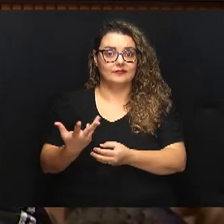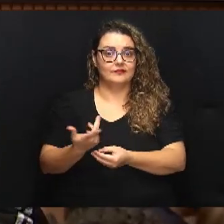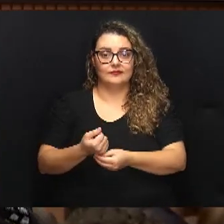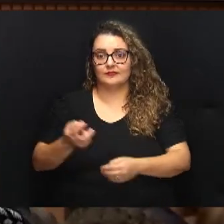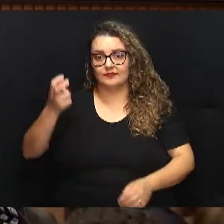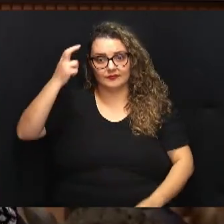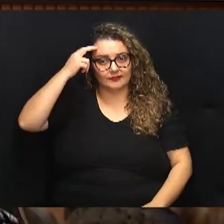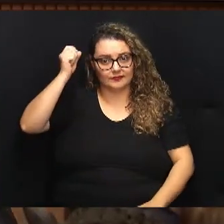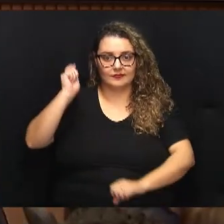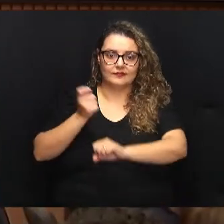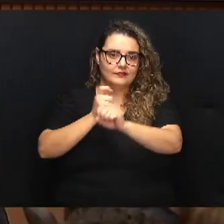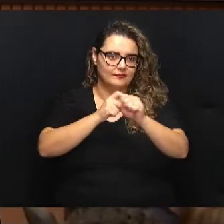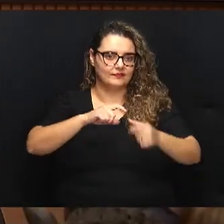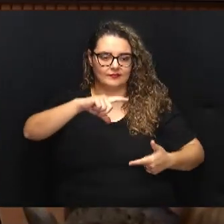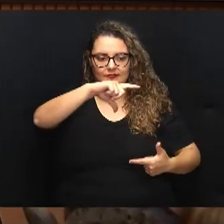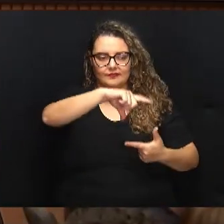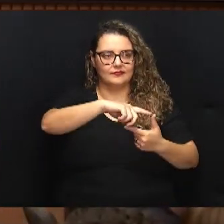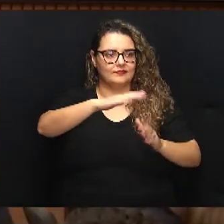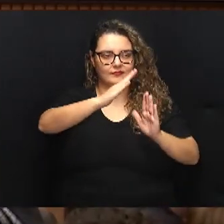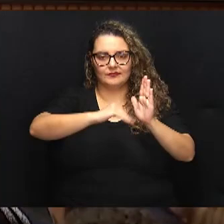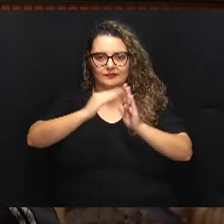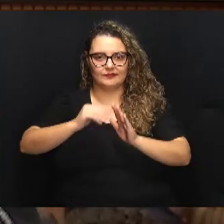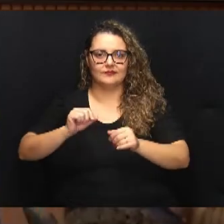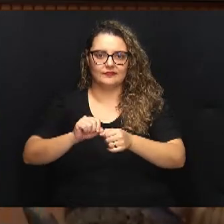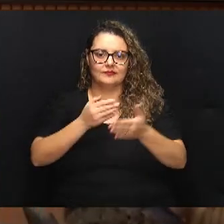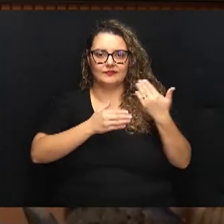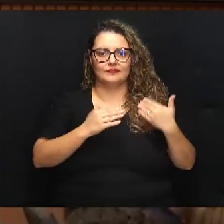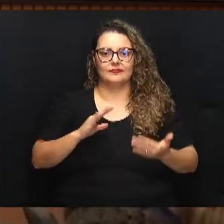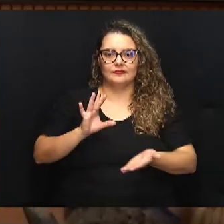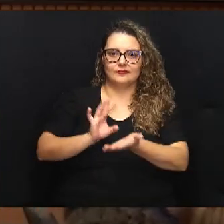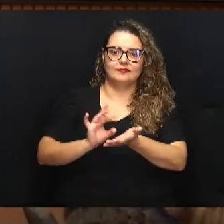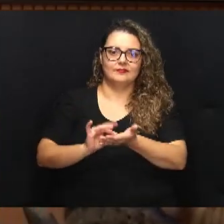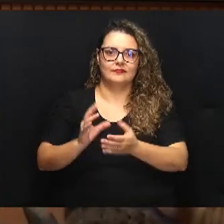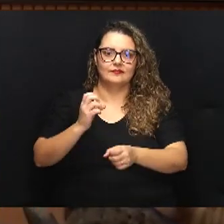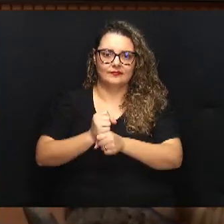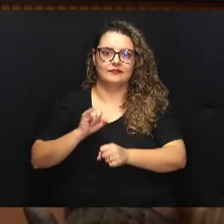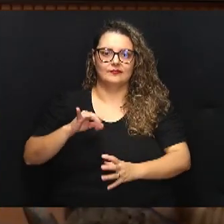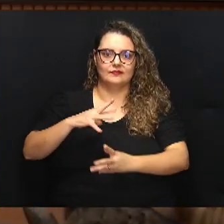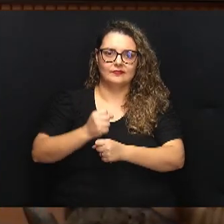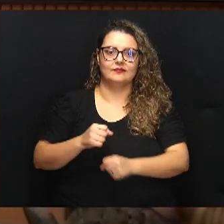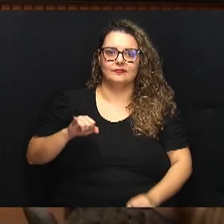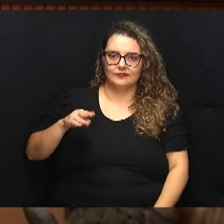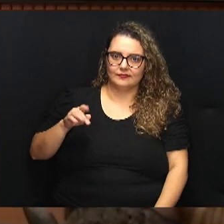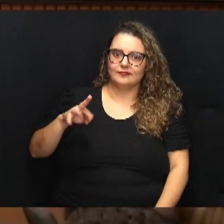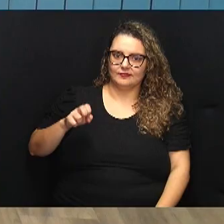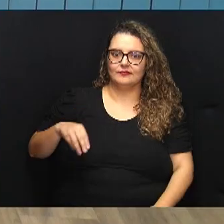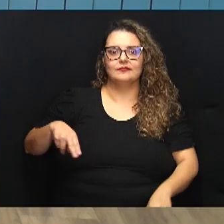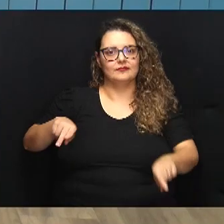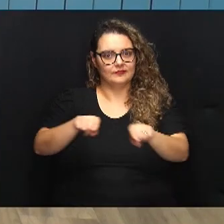escultura, quadros já feitos e catalogados junto ao Inventário Nacional do IBRAM também.